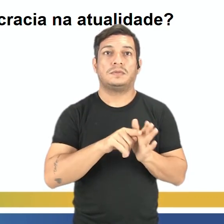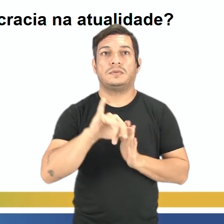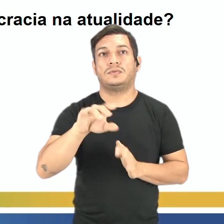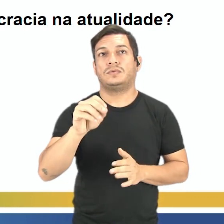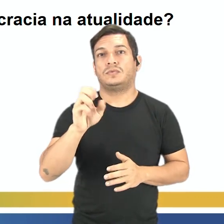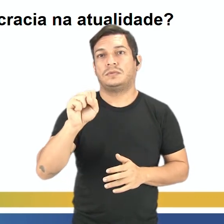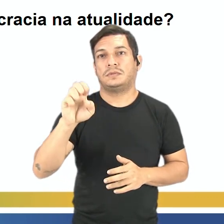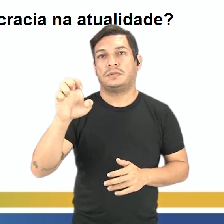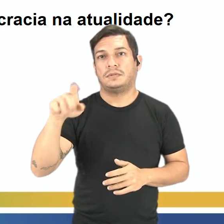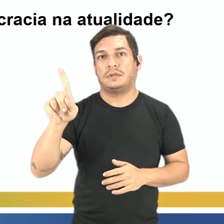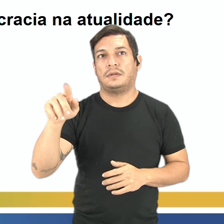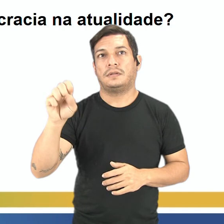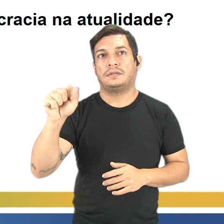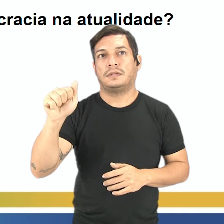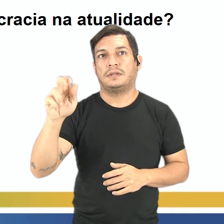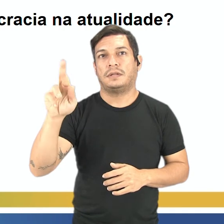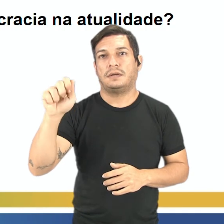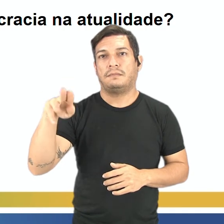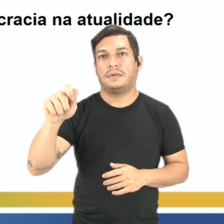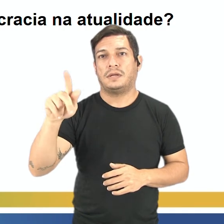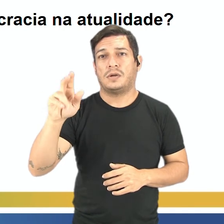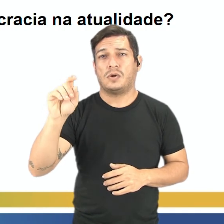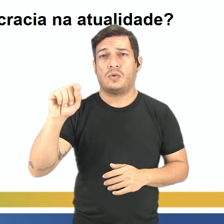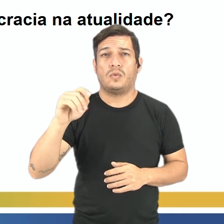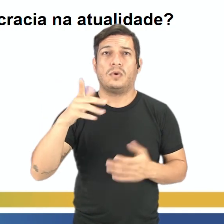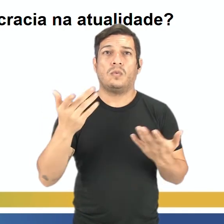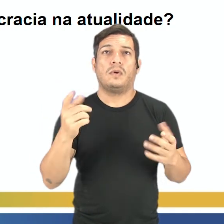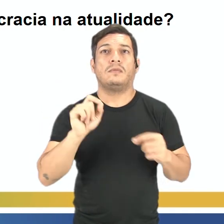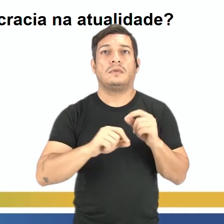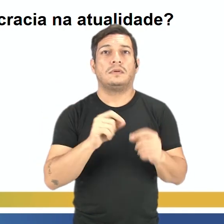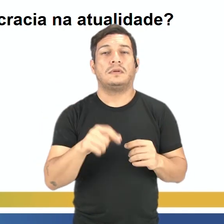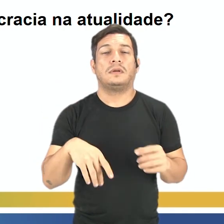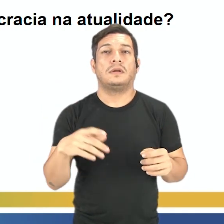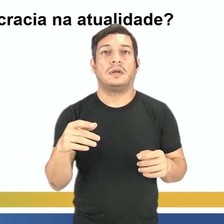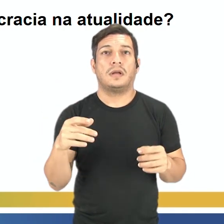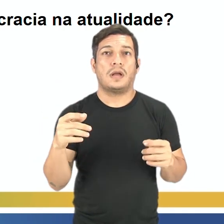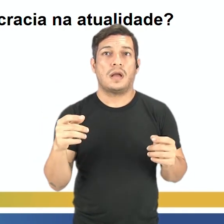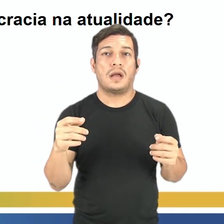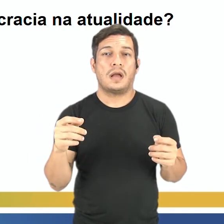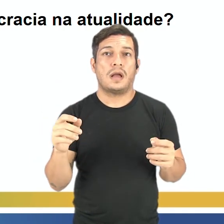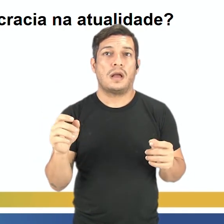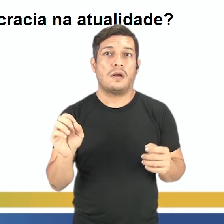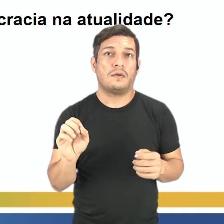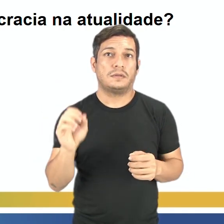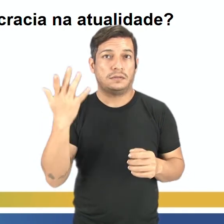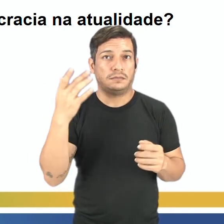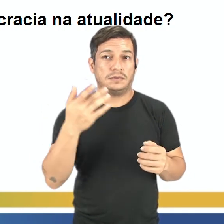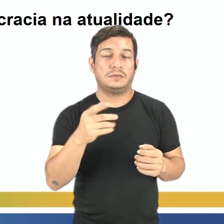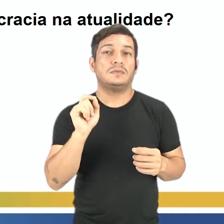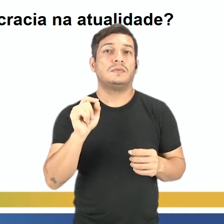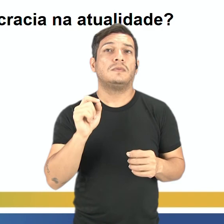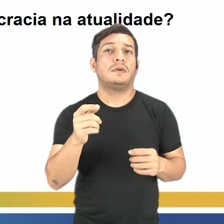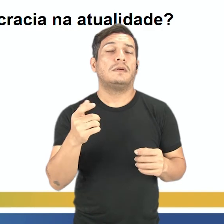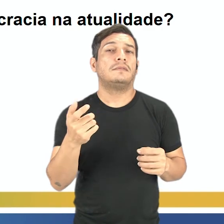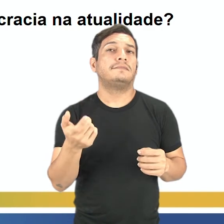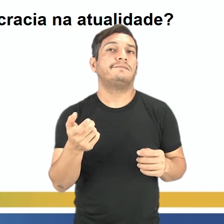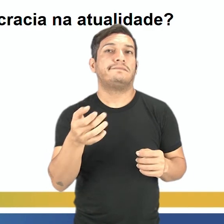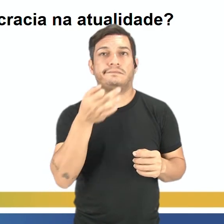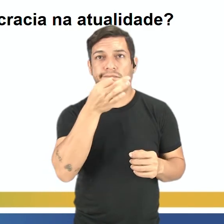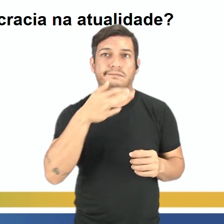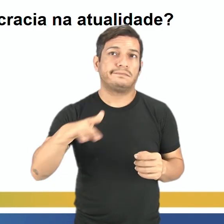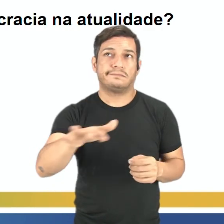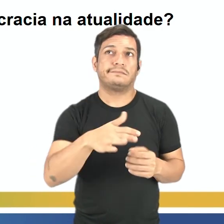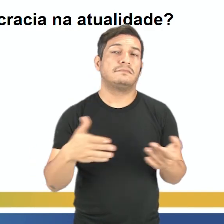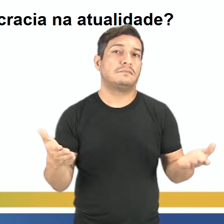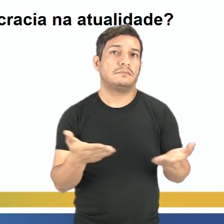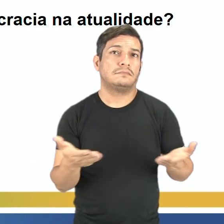Segundo José Saramago, que é um prêmio Nobel da Paz. Qual é a condição da democracia na atualidade?